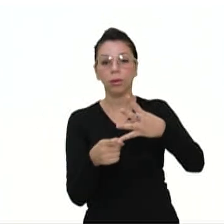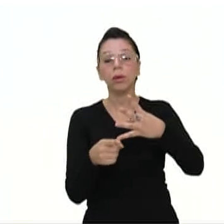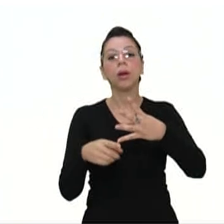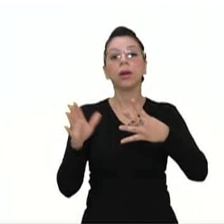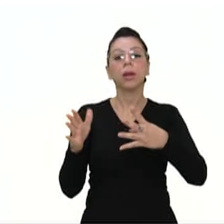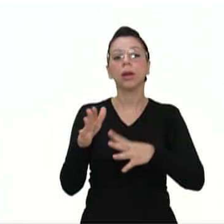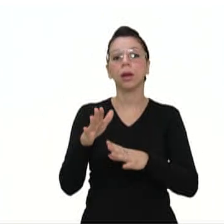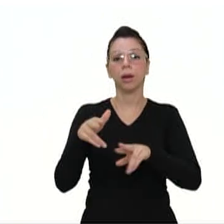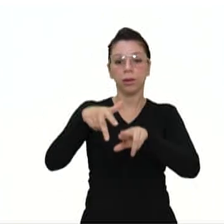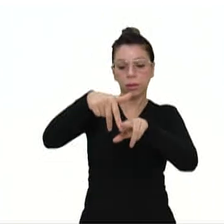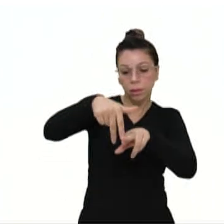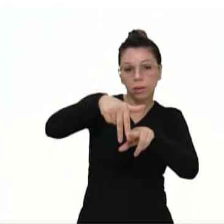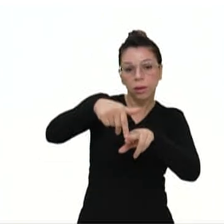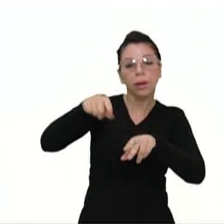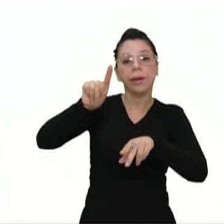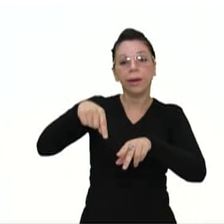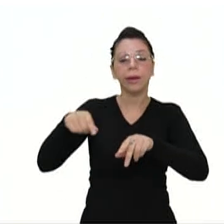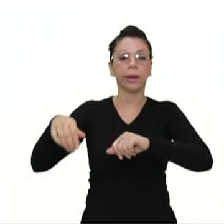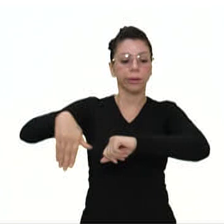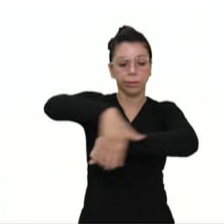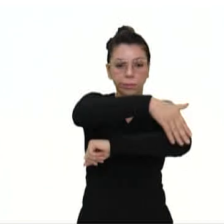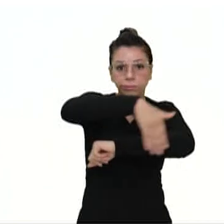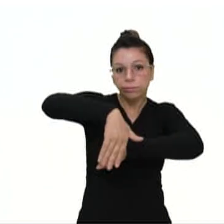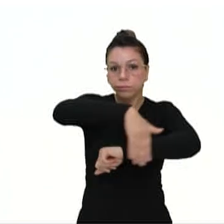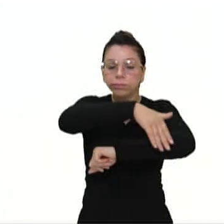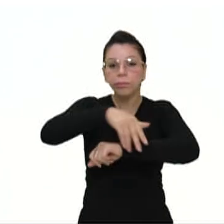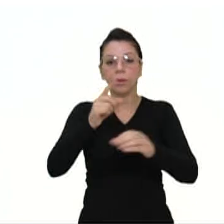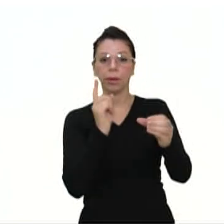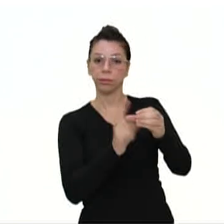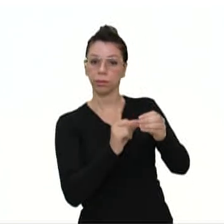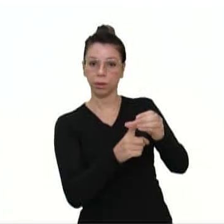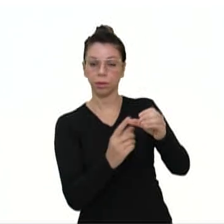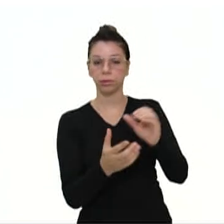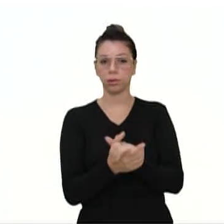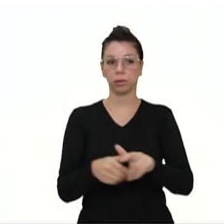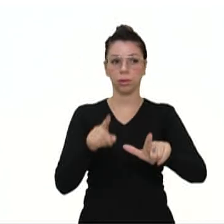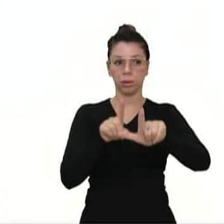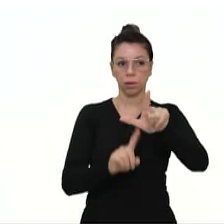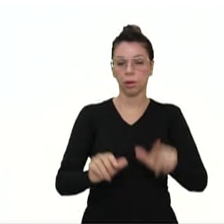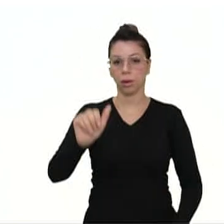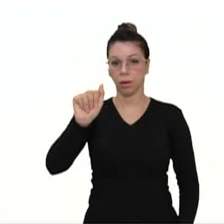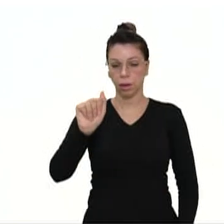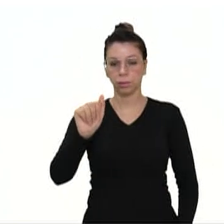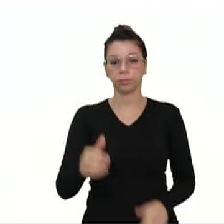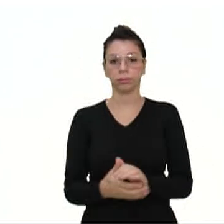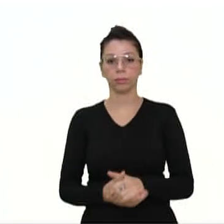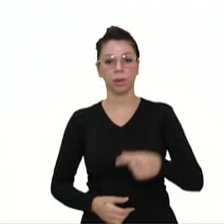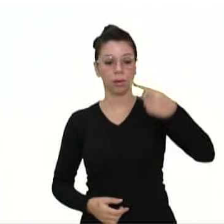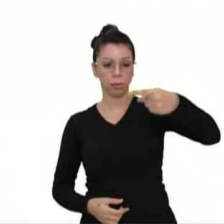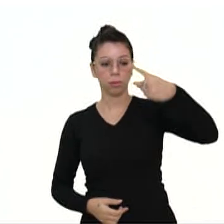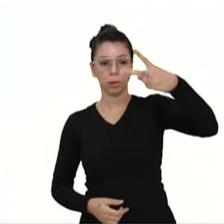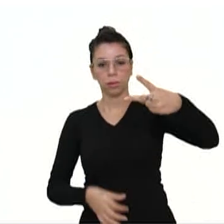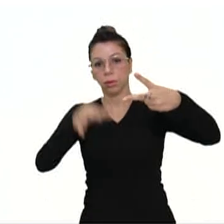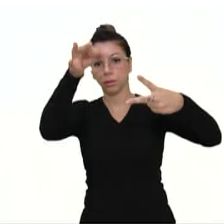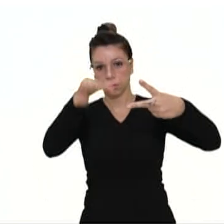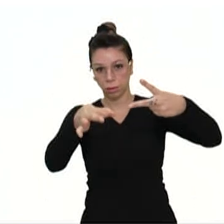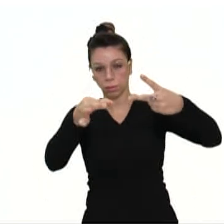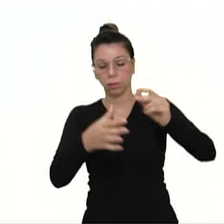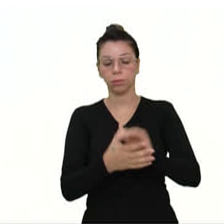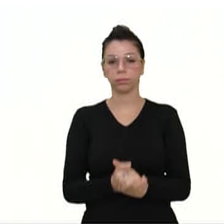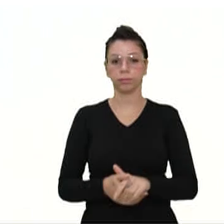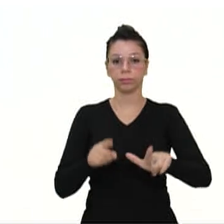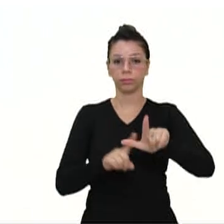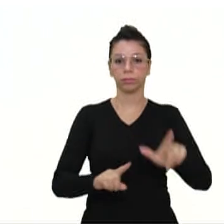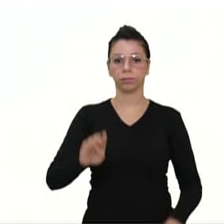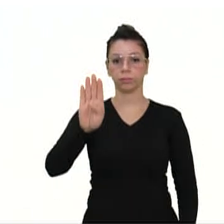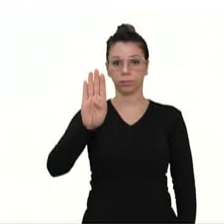cidade. E agora as alternativas. Alternativa A. Somente as alternativas 1 e 2 estão corretas.